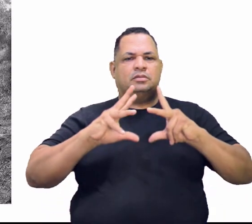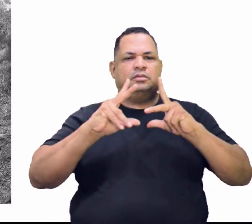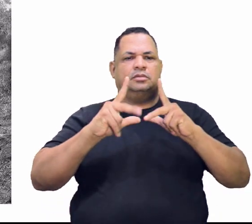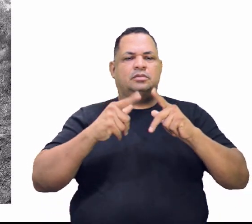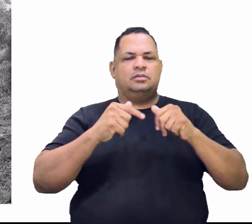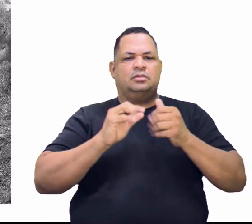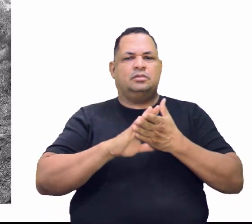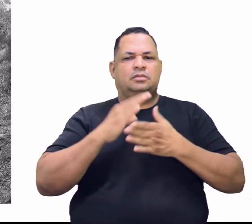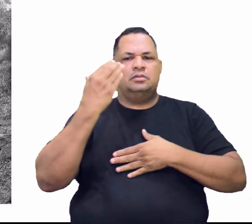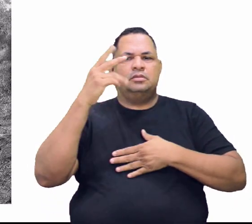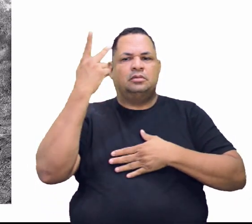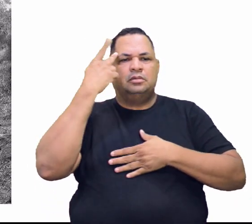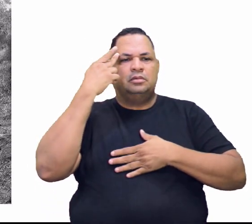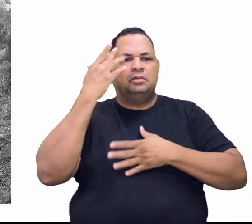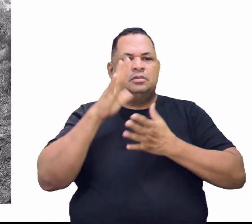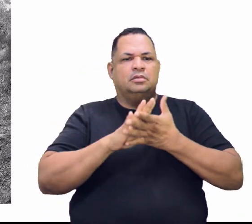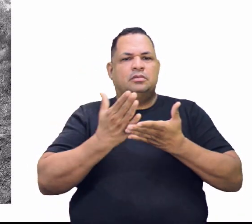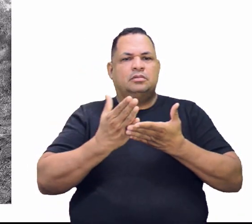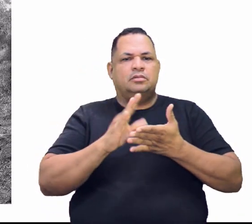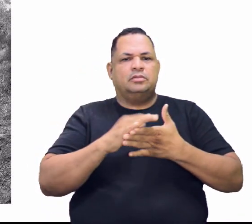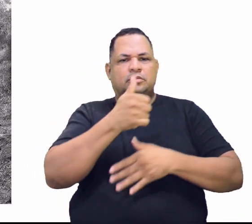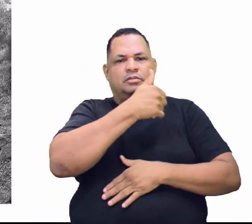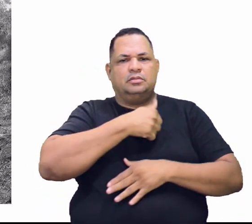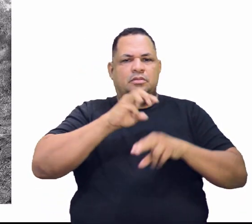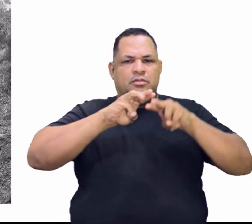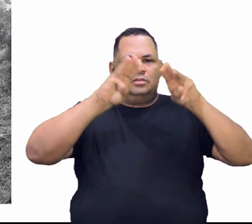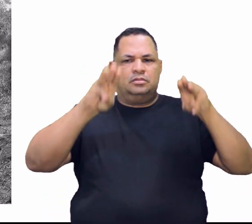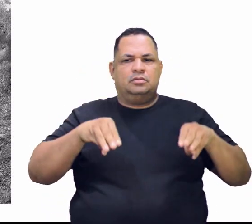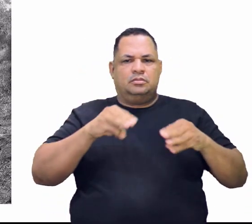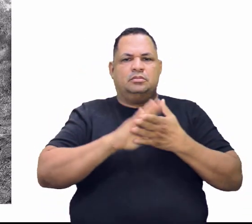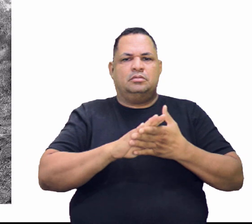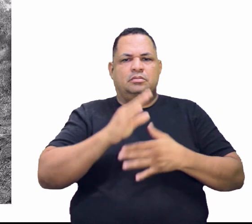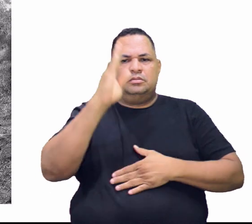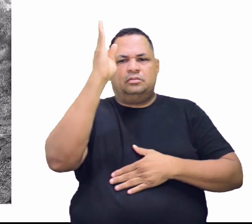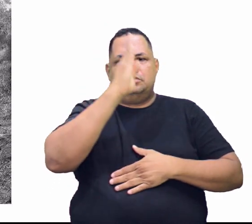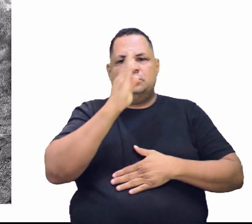todos sobre ciências naturais que foram enriquecer o Museu Nacional do Rio de Janeiro.